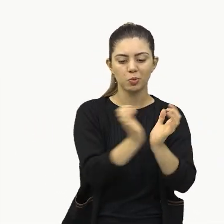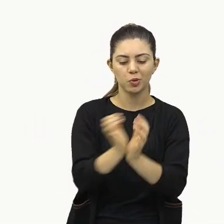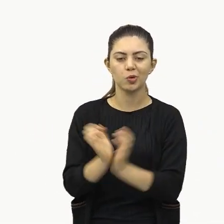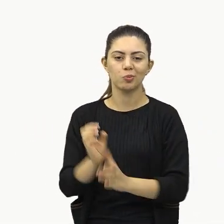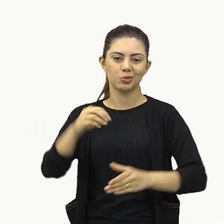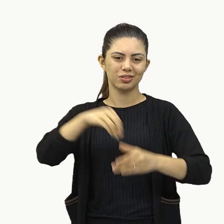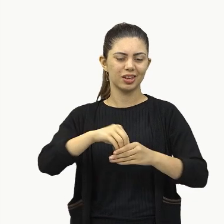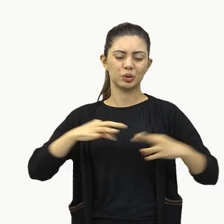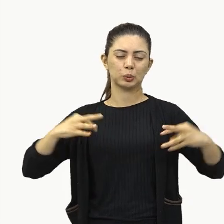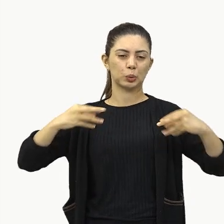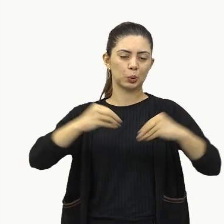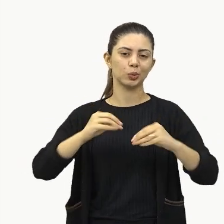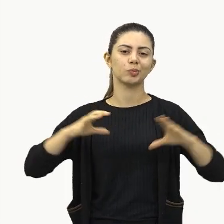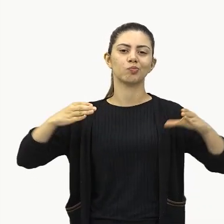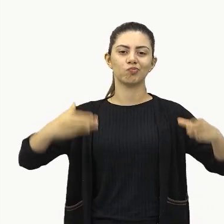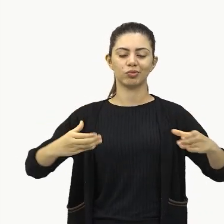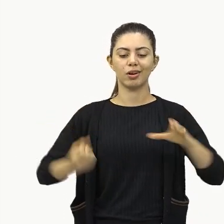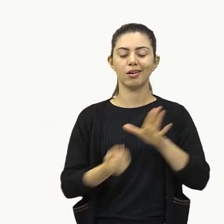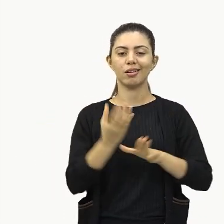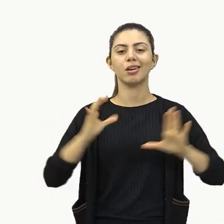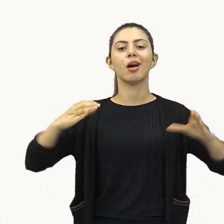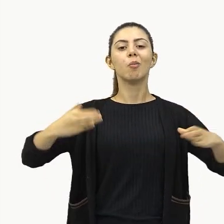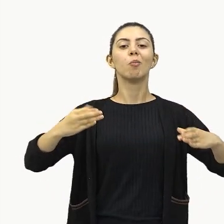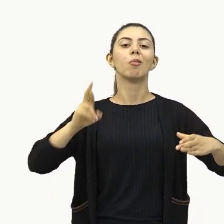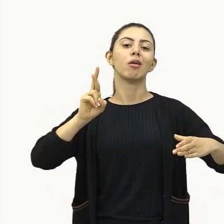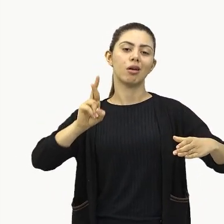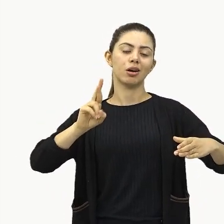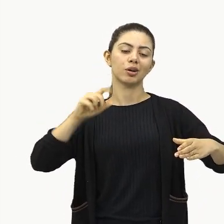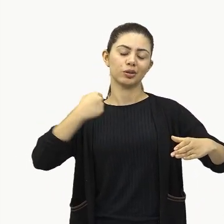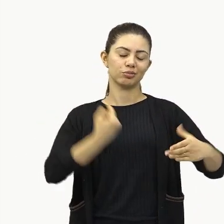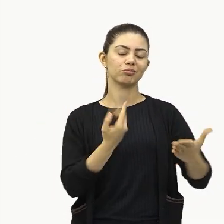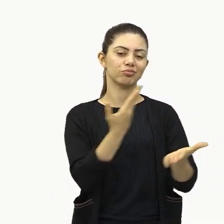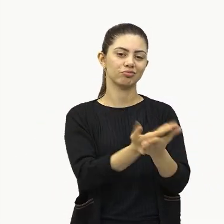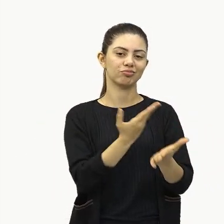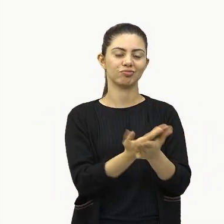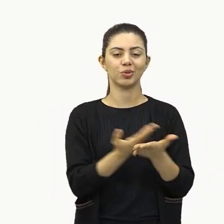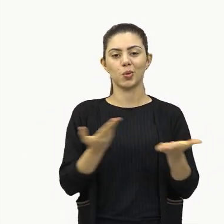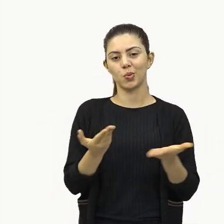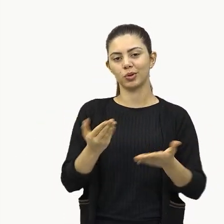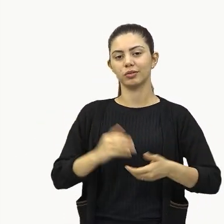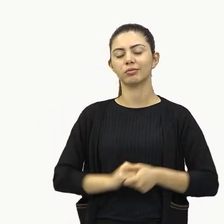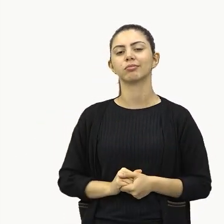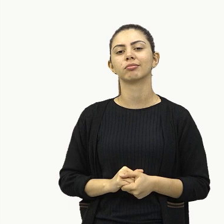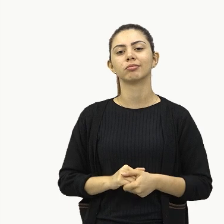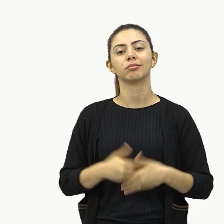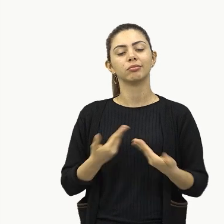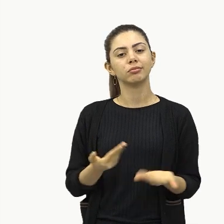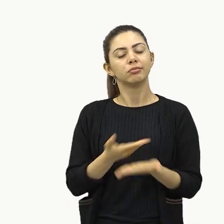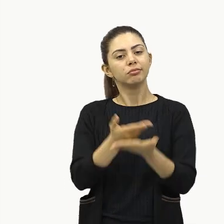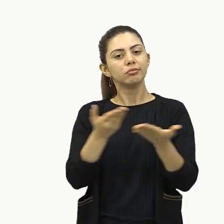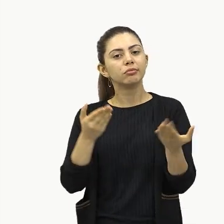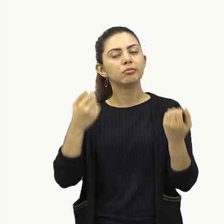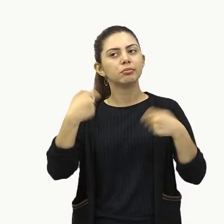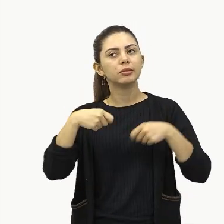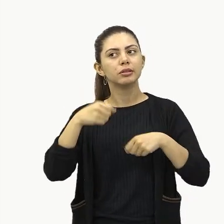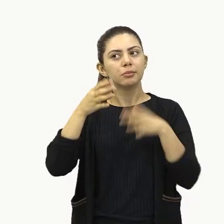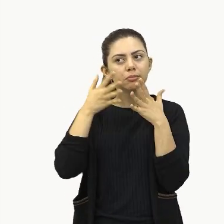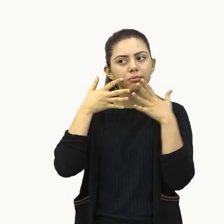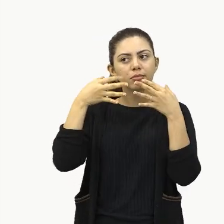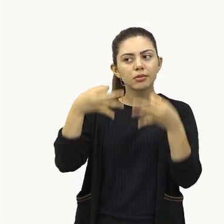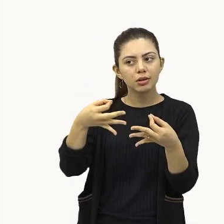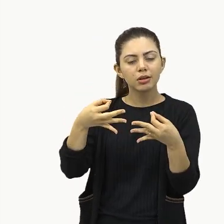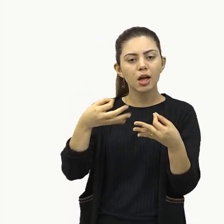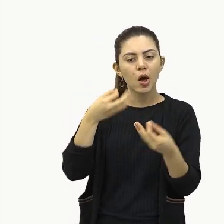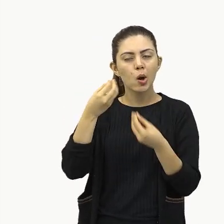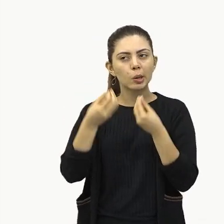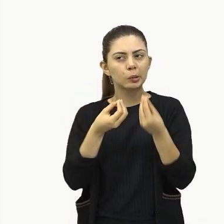aí todos os outros conjuntos que nós estamos estudando aqui. Então, vale muito a pena você estar ligado aí na noção